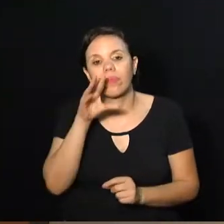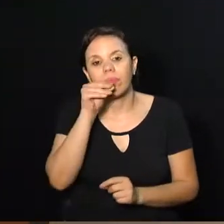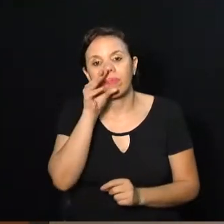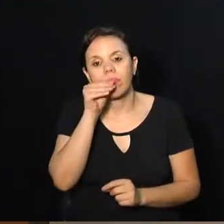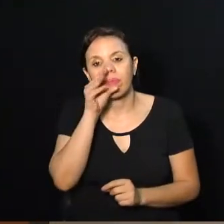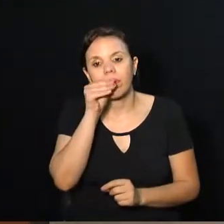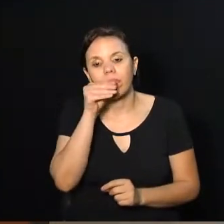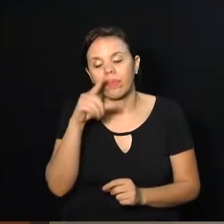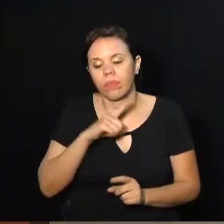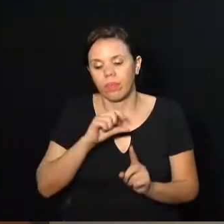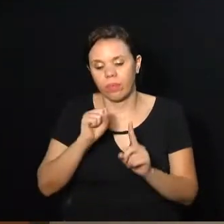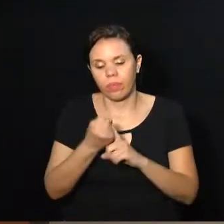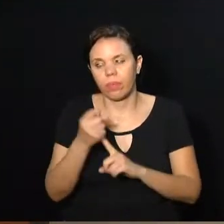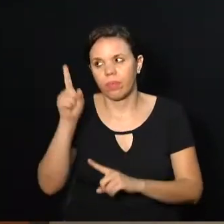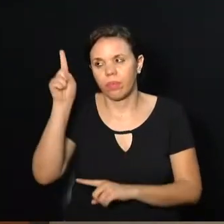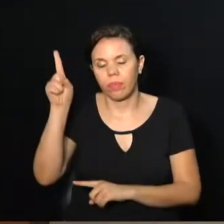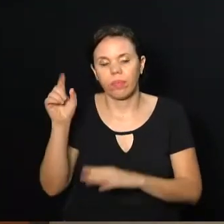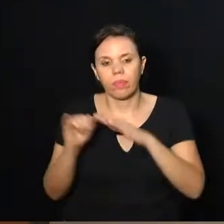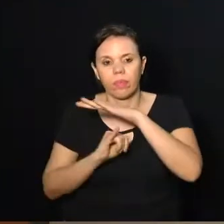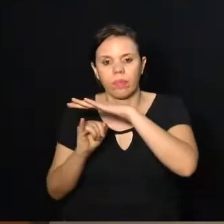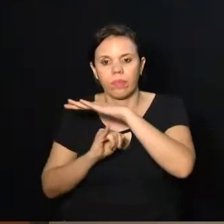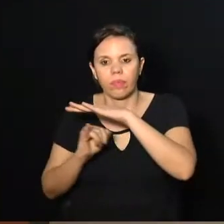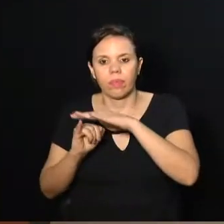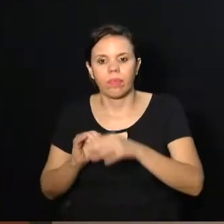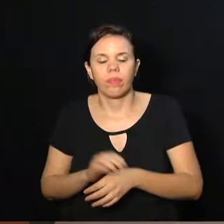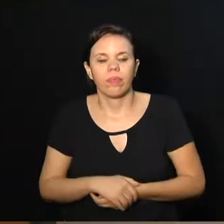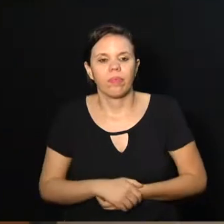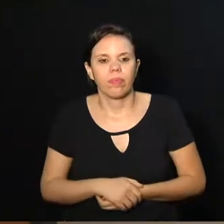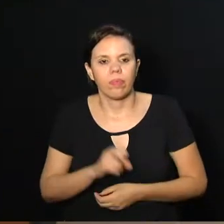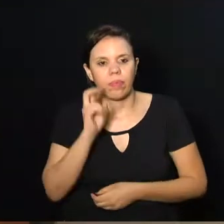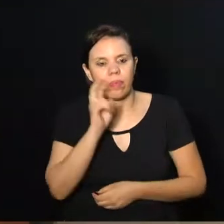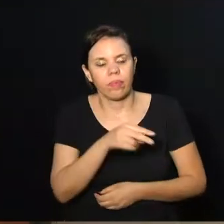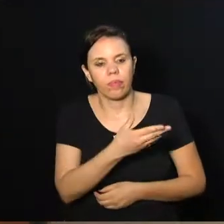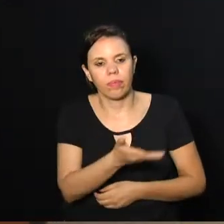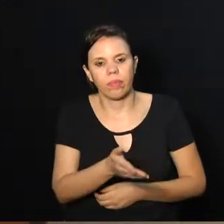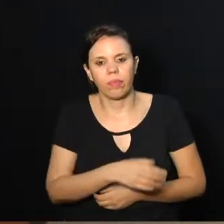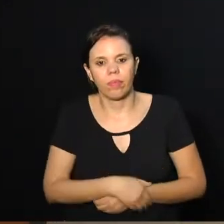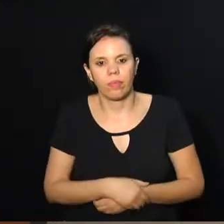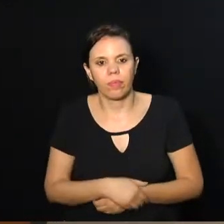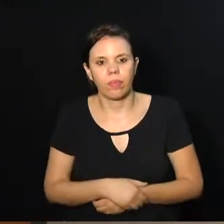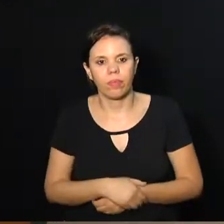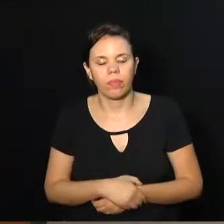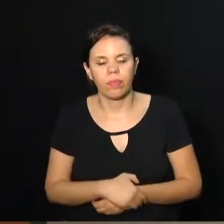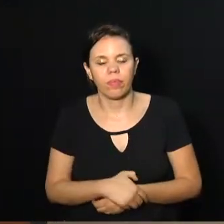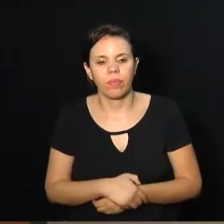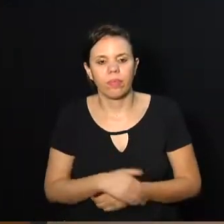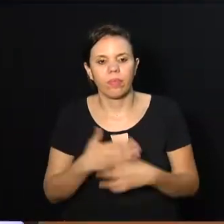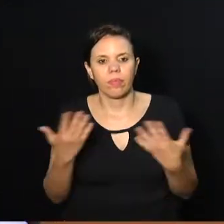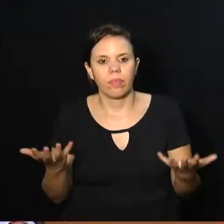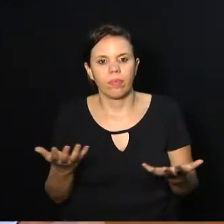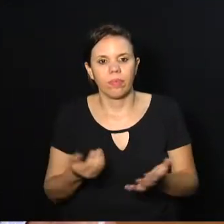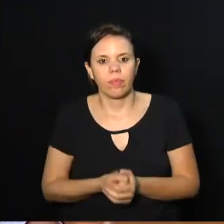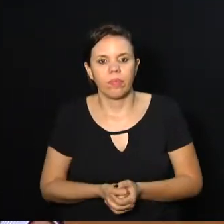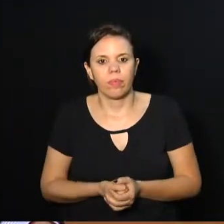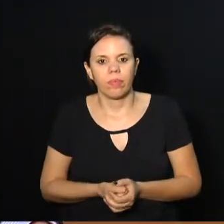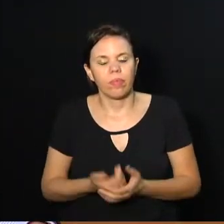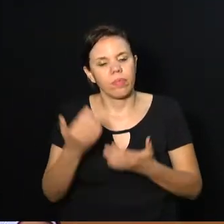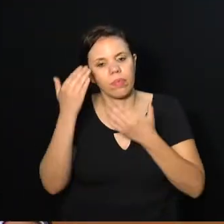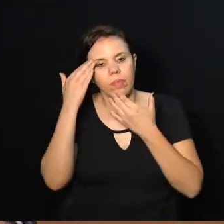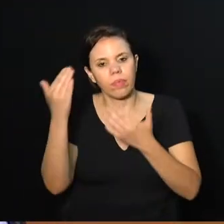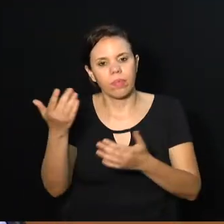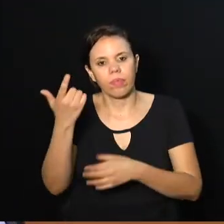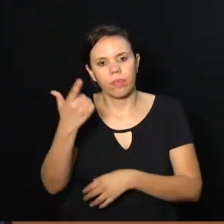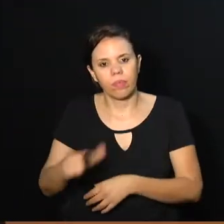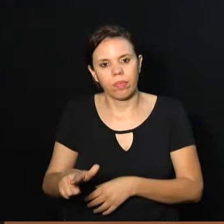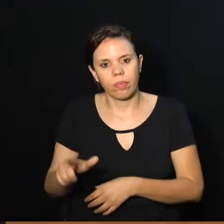uma assistente social lá do Instituto. Tá vendo? Então, olha, eu quero agradecer mais